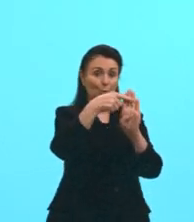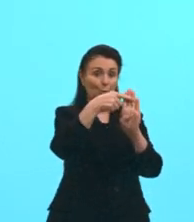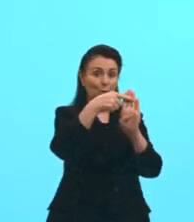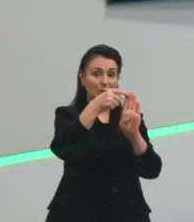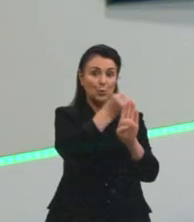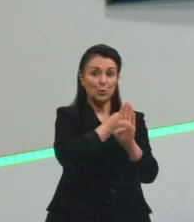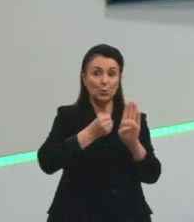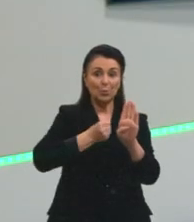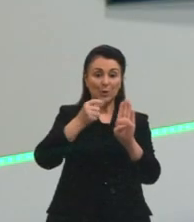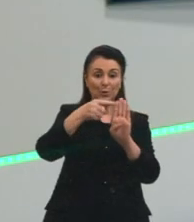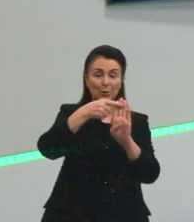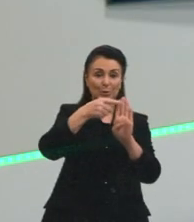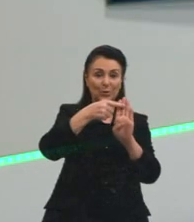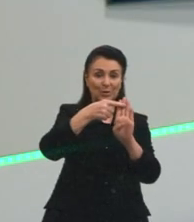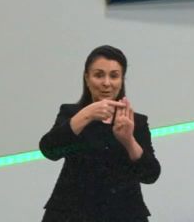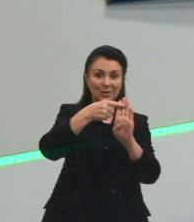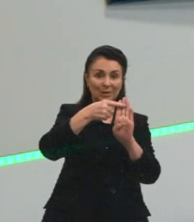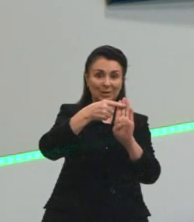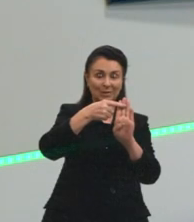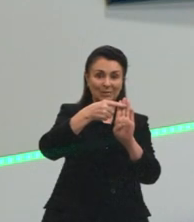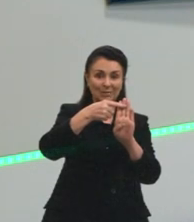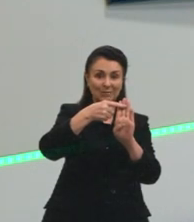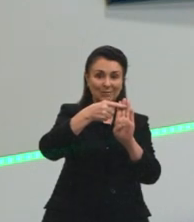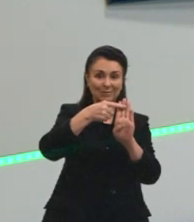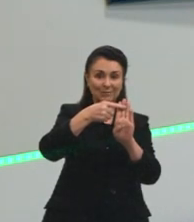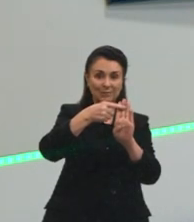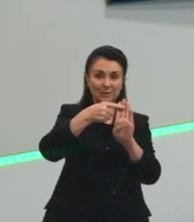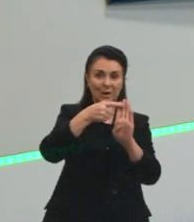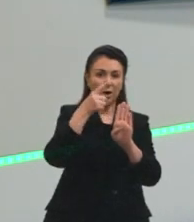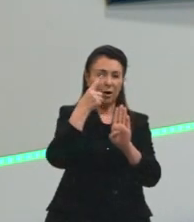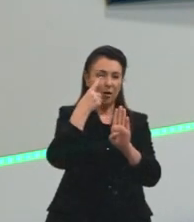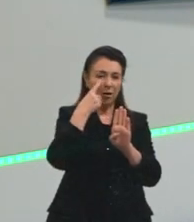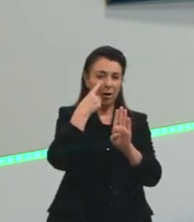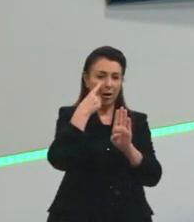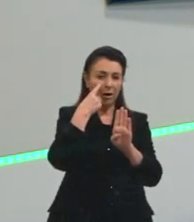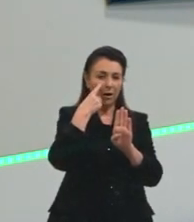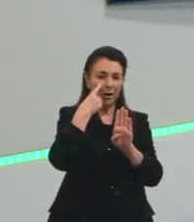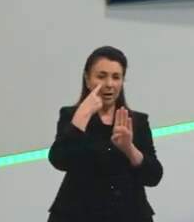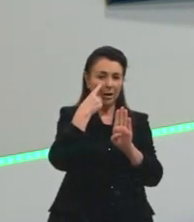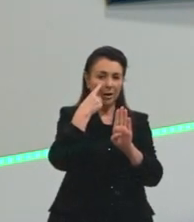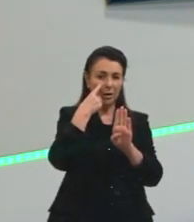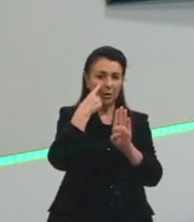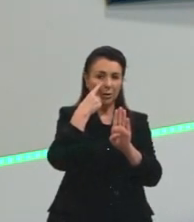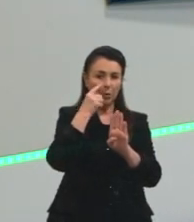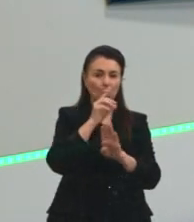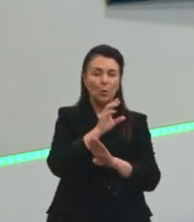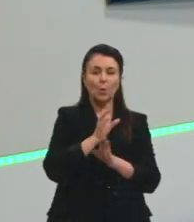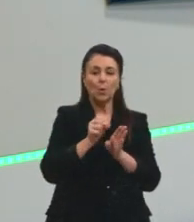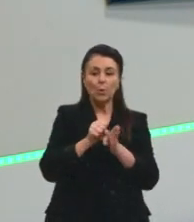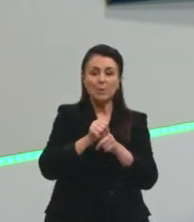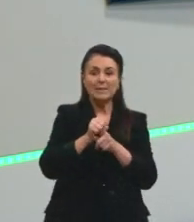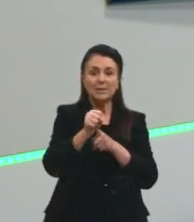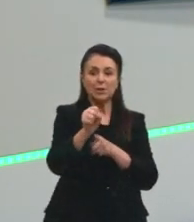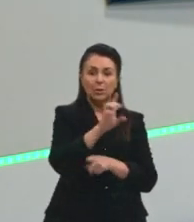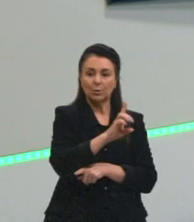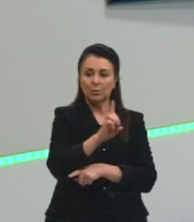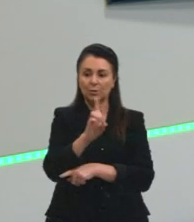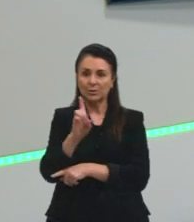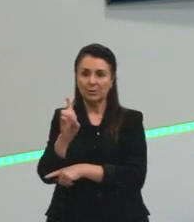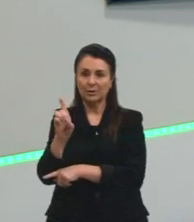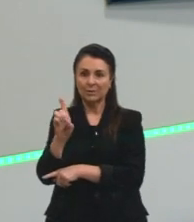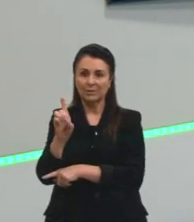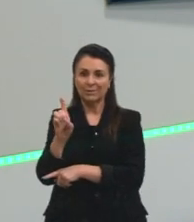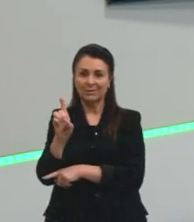regra vale para os dois lados só que vejam que aqui a gente não vou para direita e naquele outro caso ainda não para a esquerda por isso que é